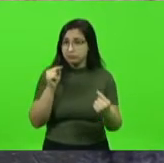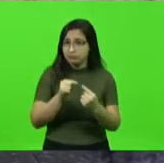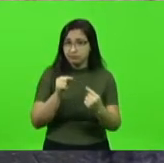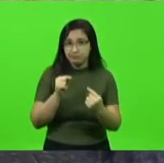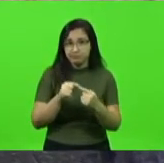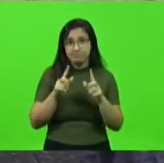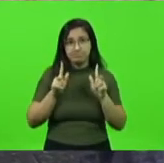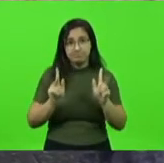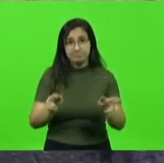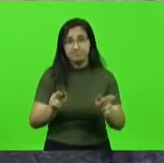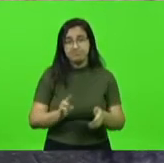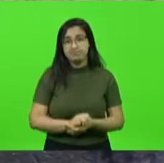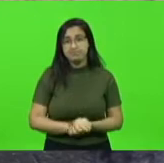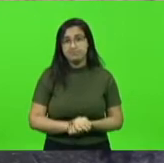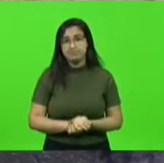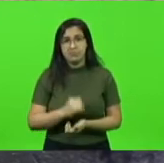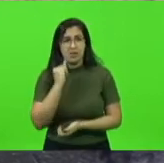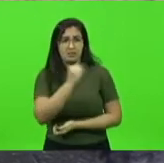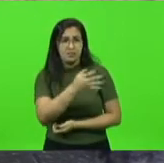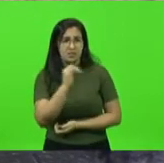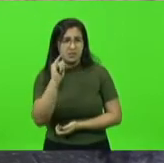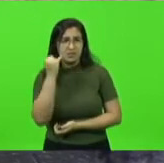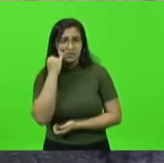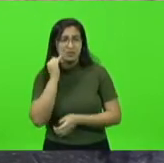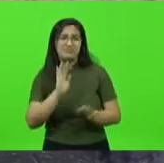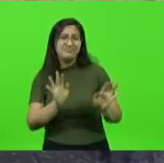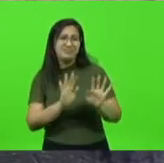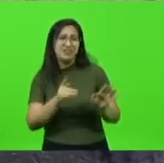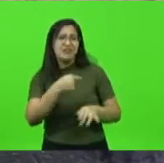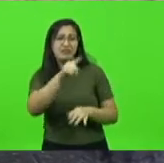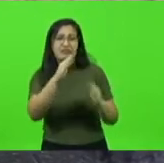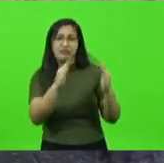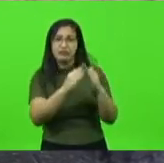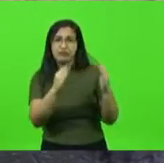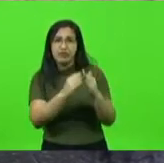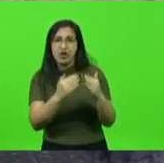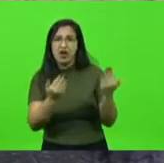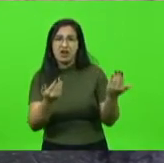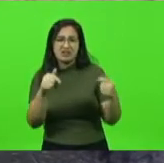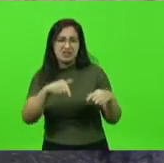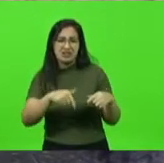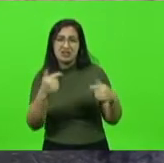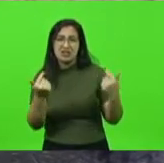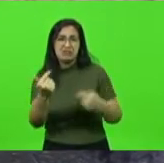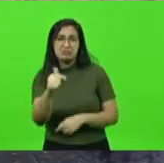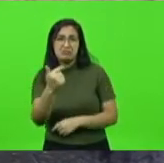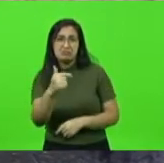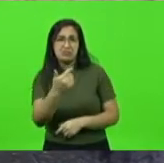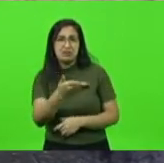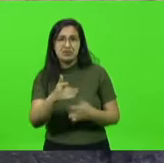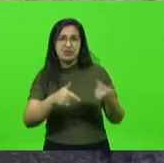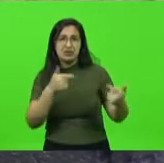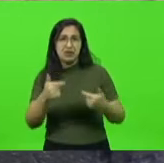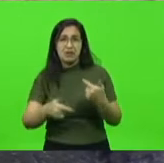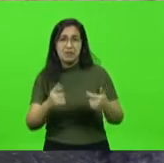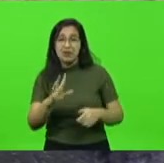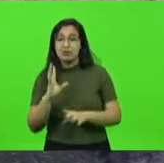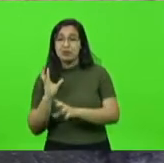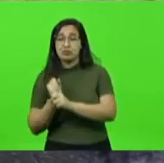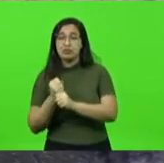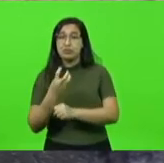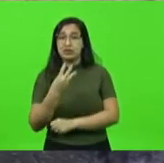Nós não podemos virar para ele e falar assim, olha, não, Gessé, vá para casa, você não tem nada o que fazer aqui. Aqui nós somos em 39 e não em